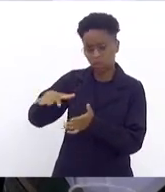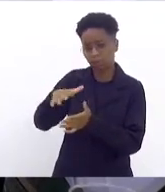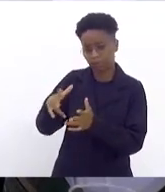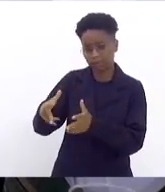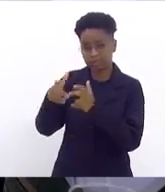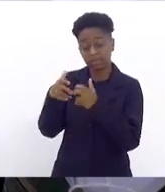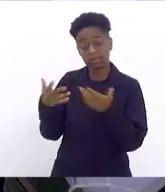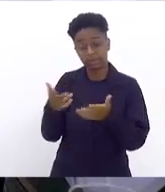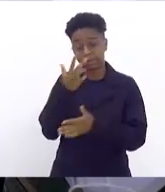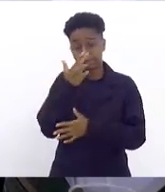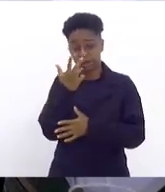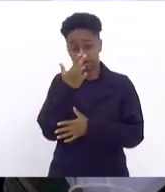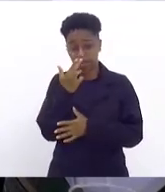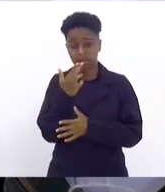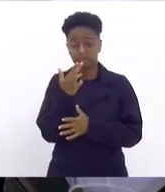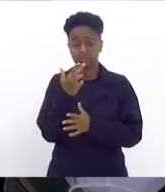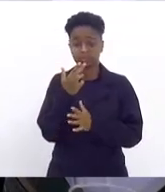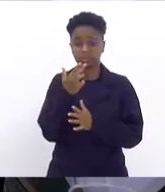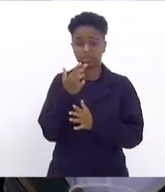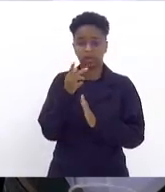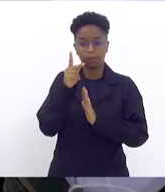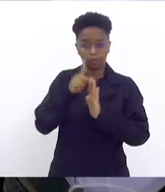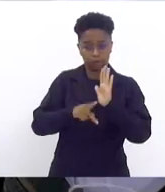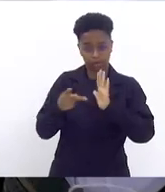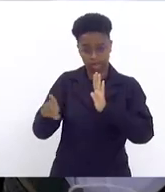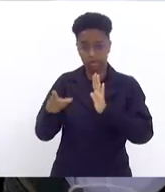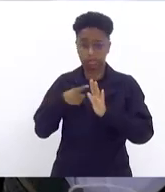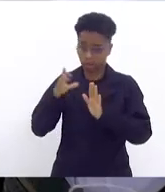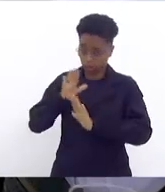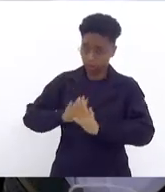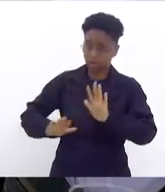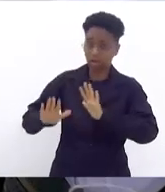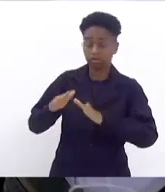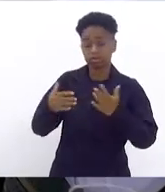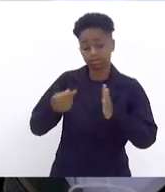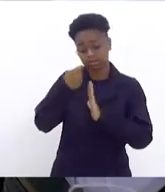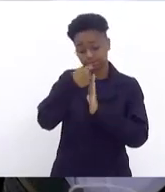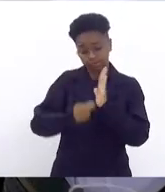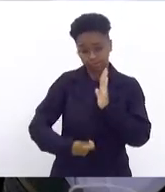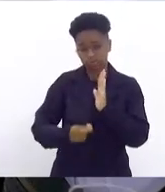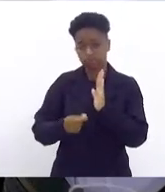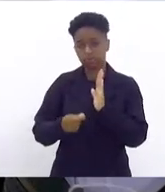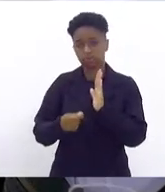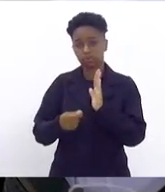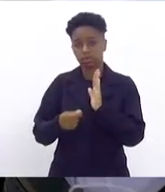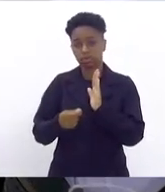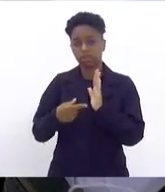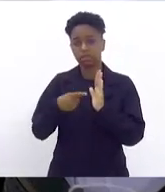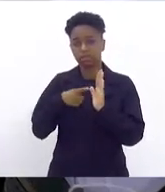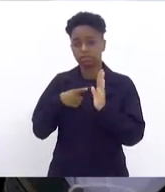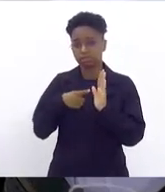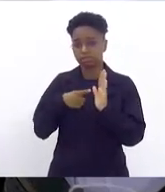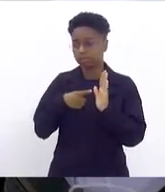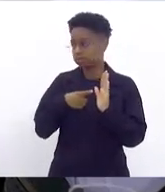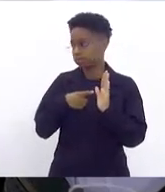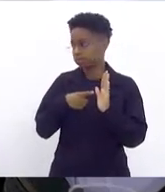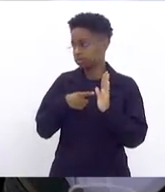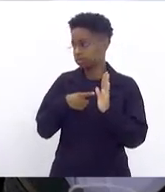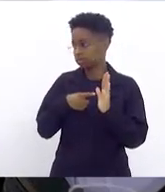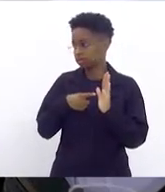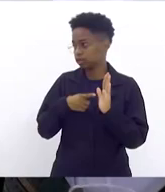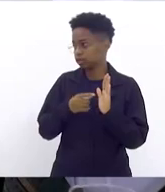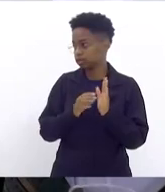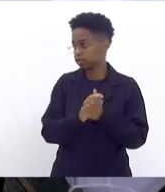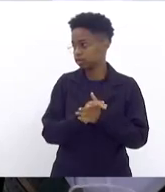nesse projeto da deputada Dani, ela tomou esse cuidado, né, tanto que a redação, ela inclusive toma essa questão de pensar o encaminhamento